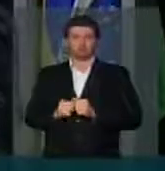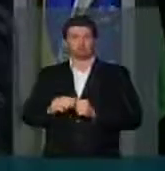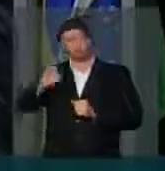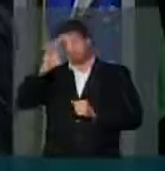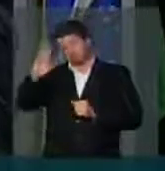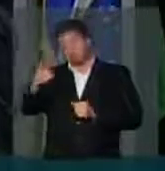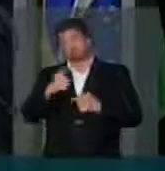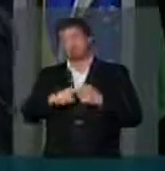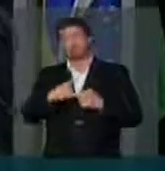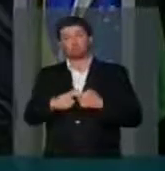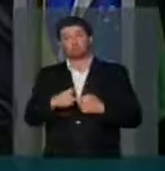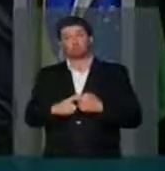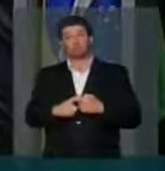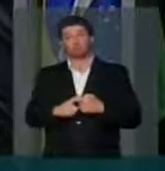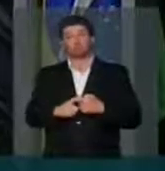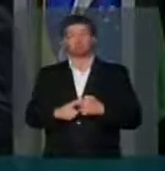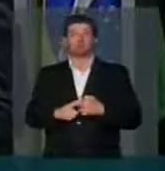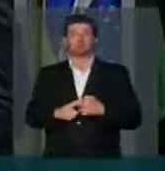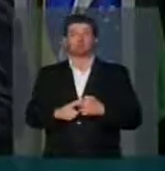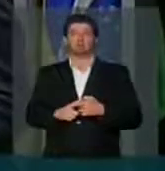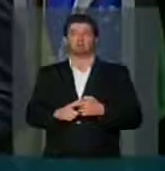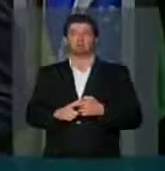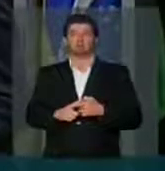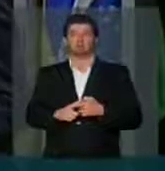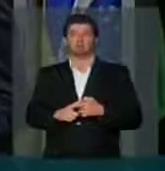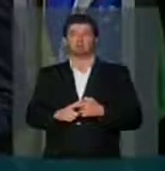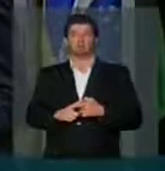mais porque, caro presidente